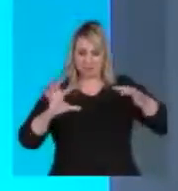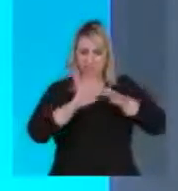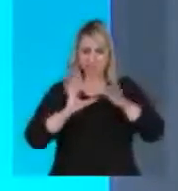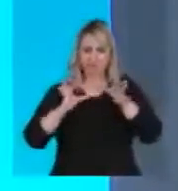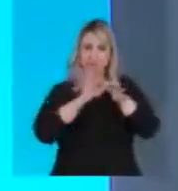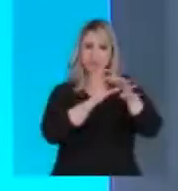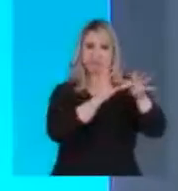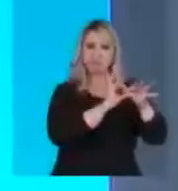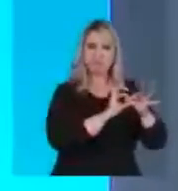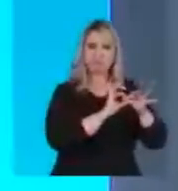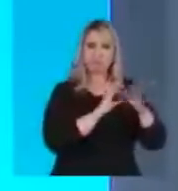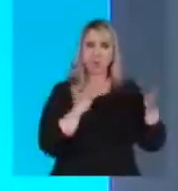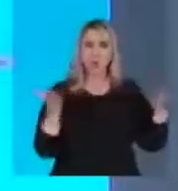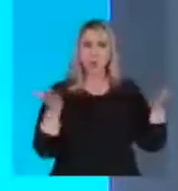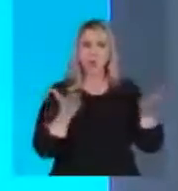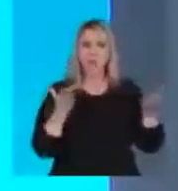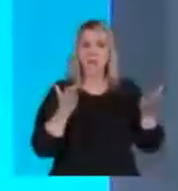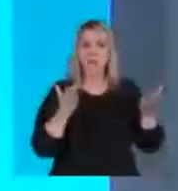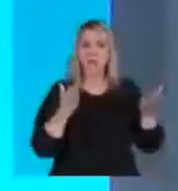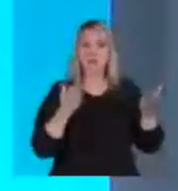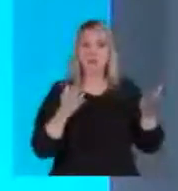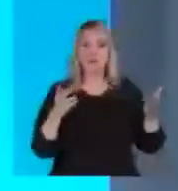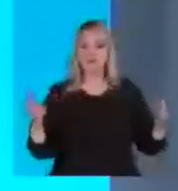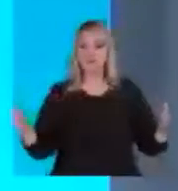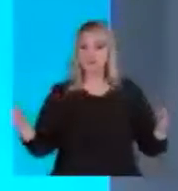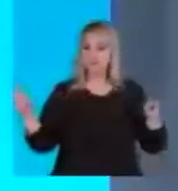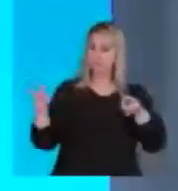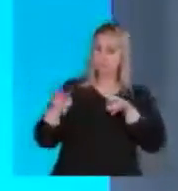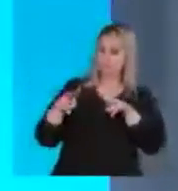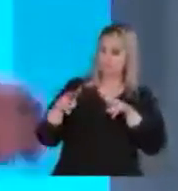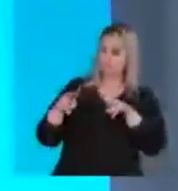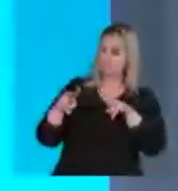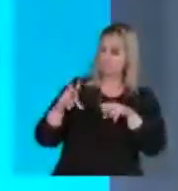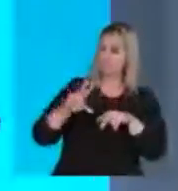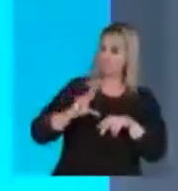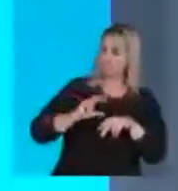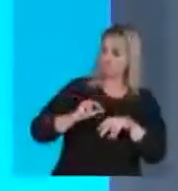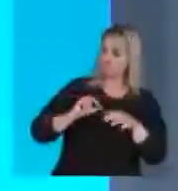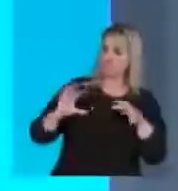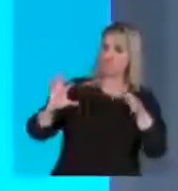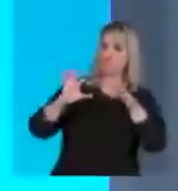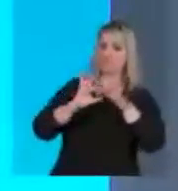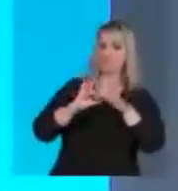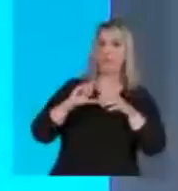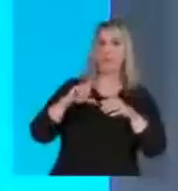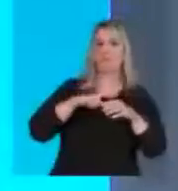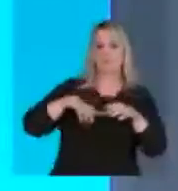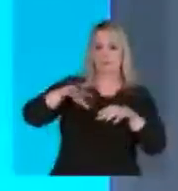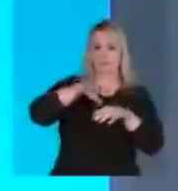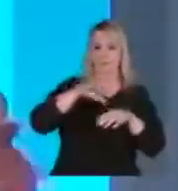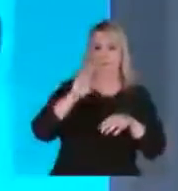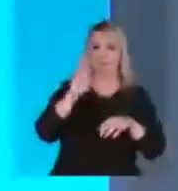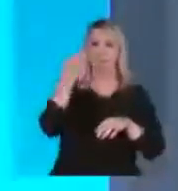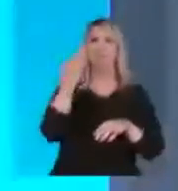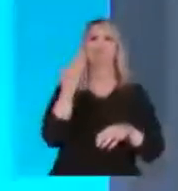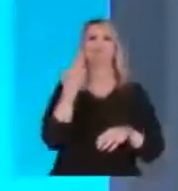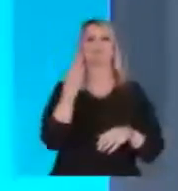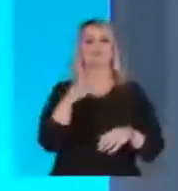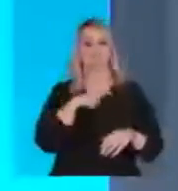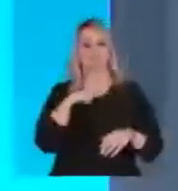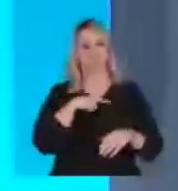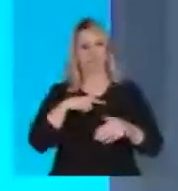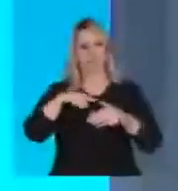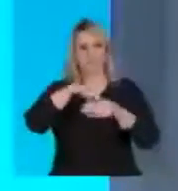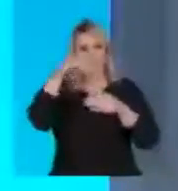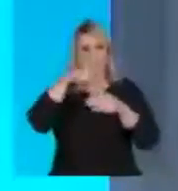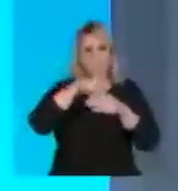amplas hoje inclusive deve tá olhando para as alianças que fez que teve muito trabalhador nessa aliança teve traidor no pmdb